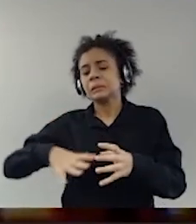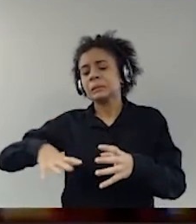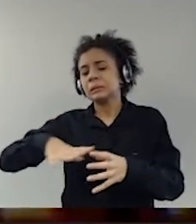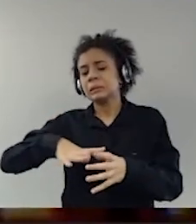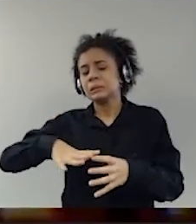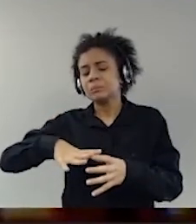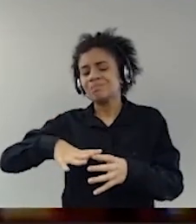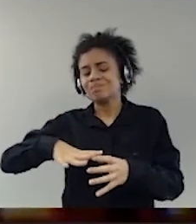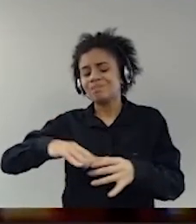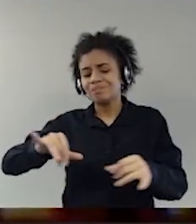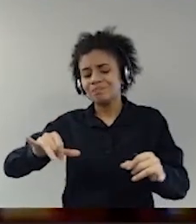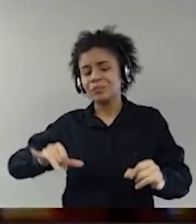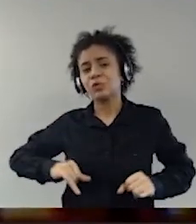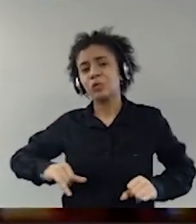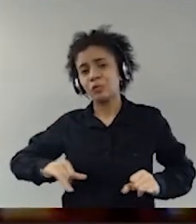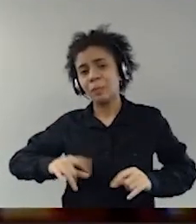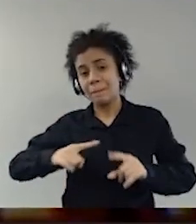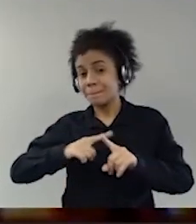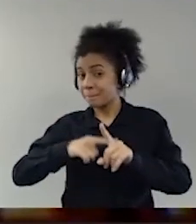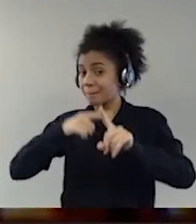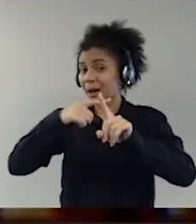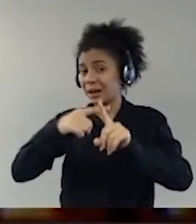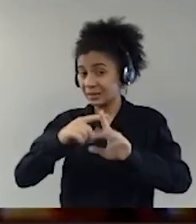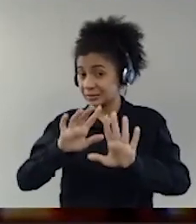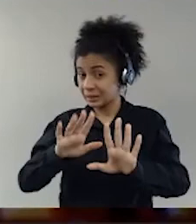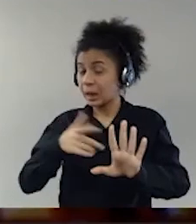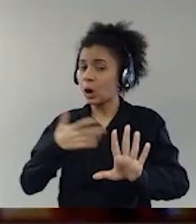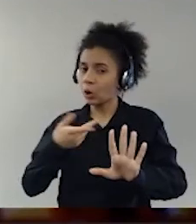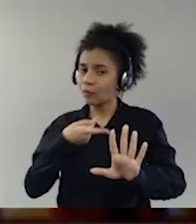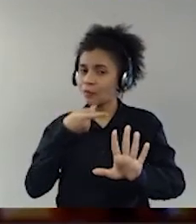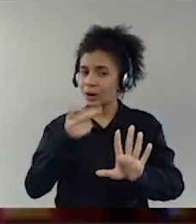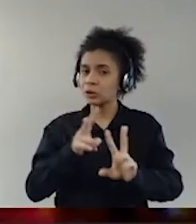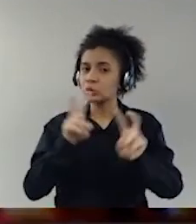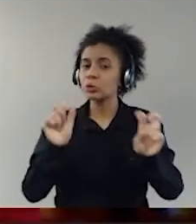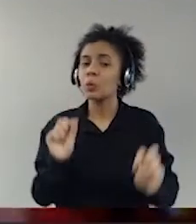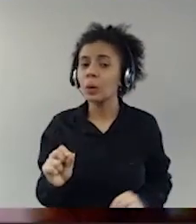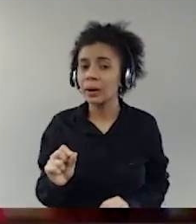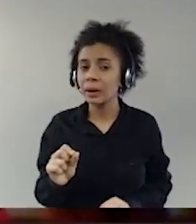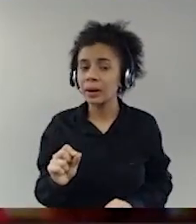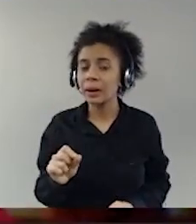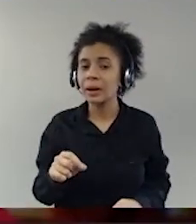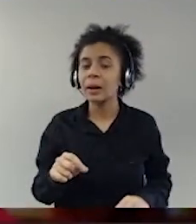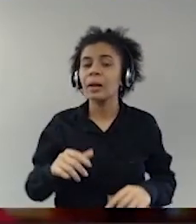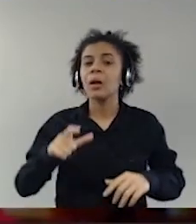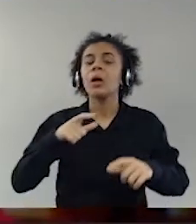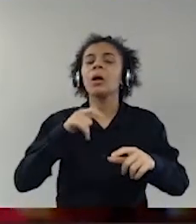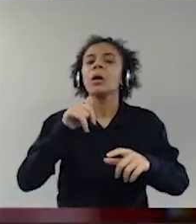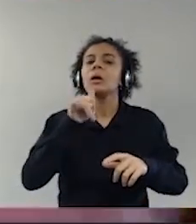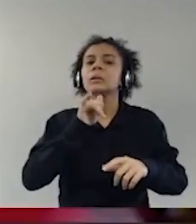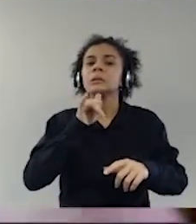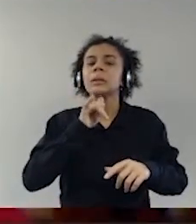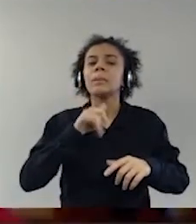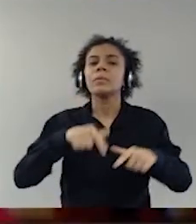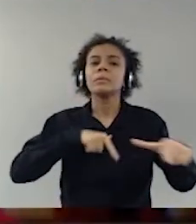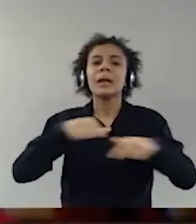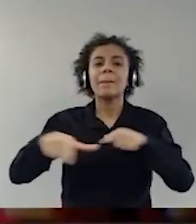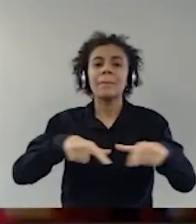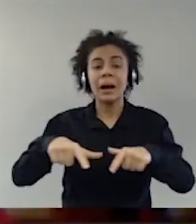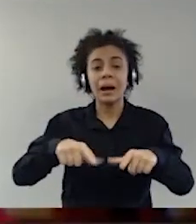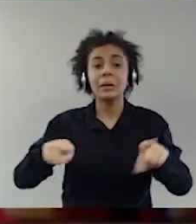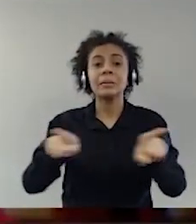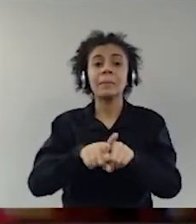de vulneração, e esse é um ponto que eu quero abordar agora na sequência, em relação ao mercado de trabalho, e também as